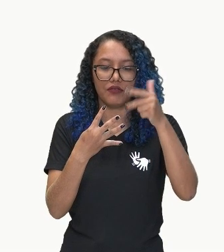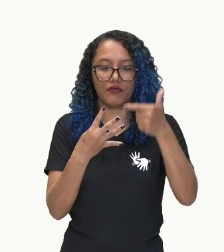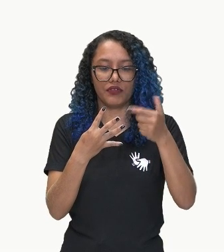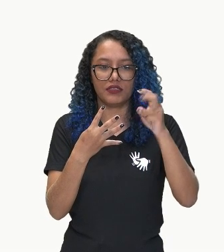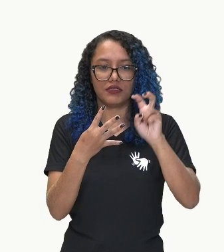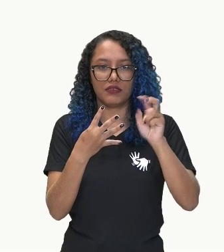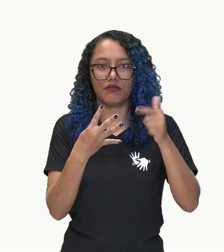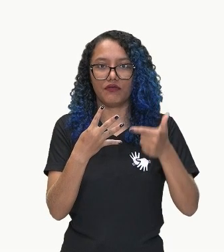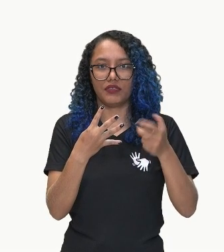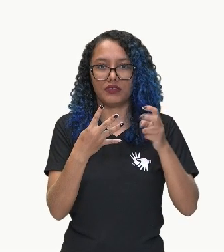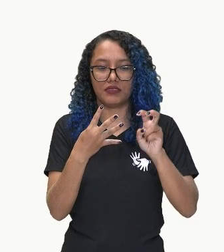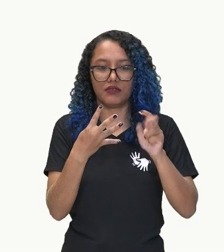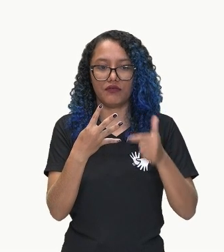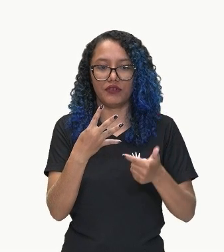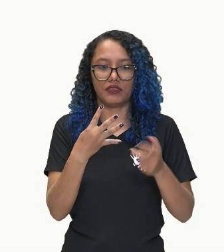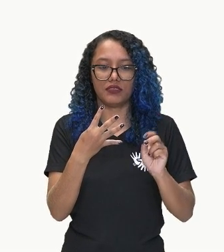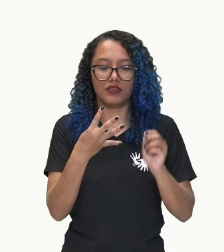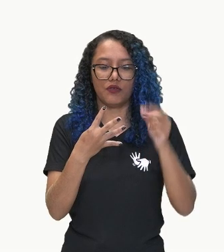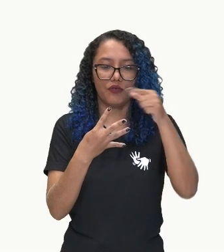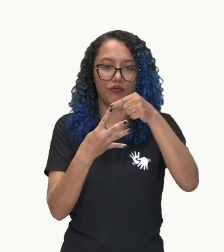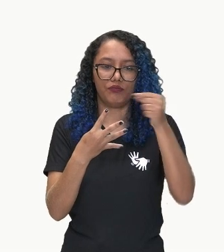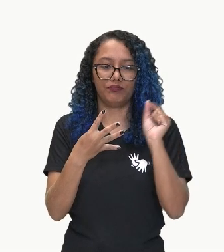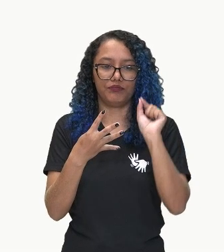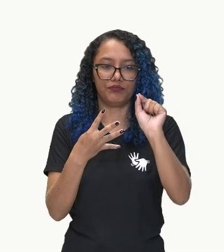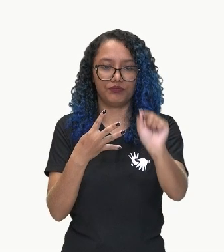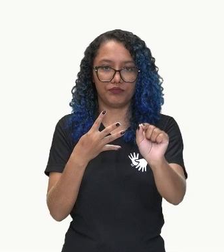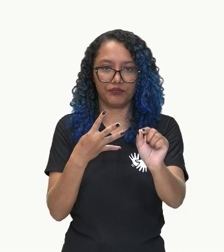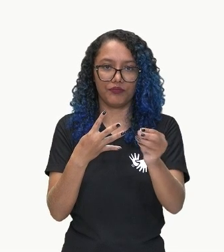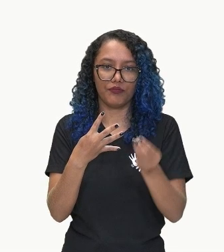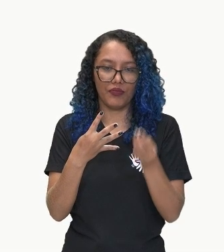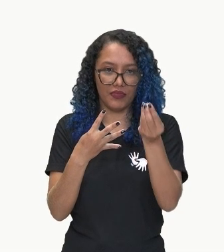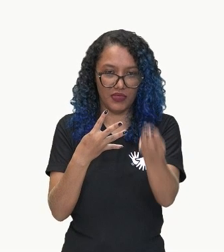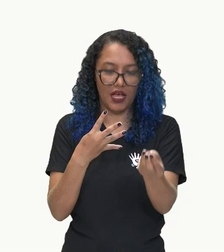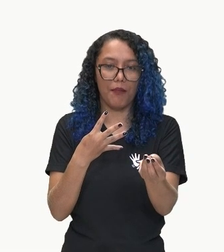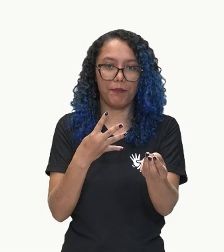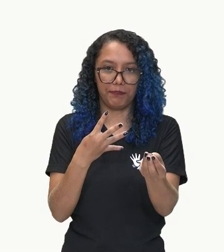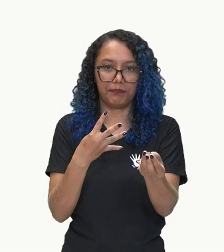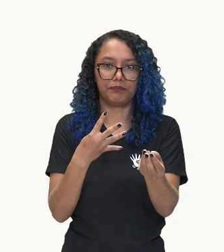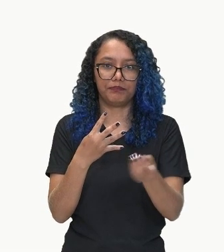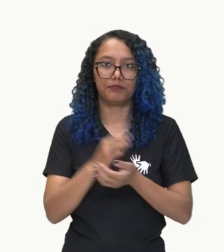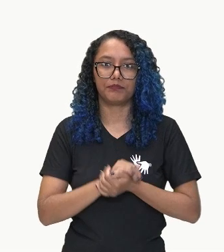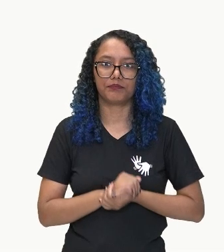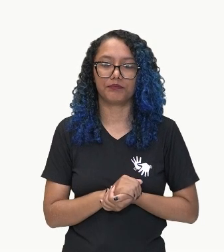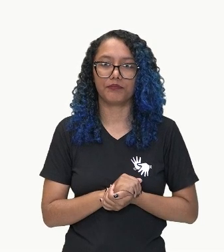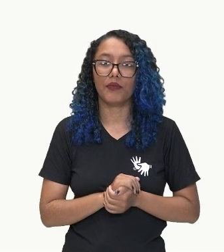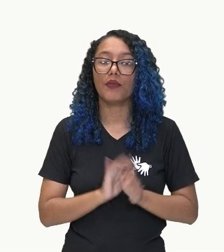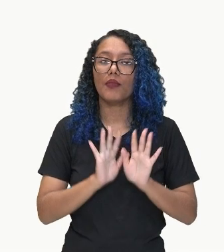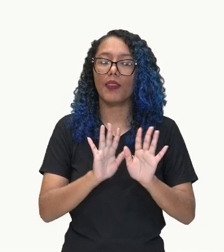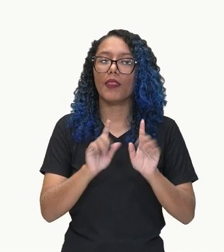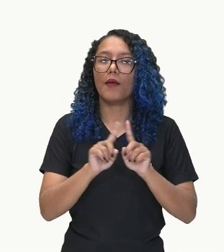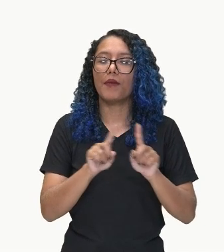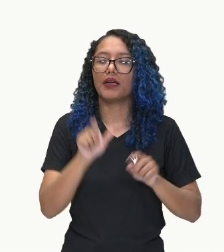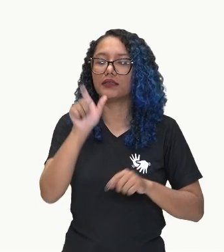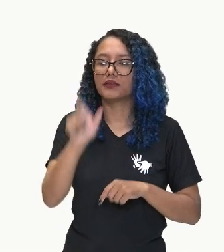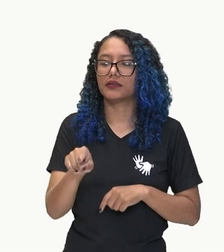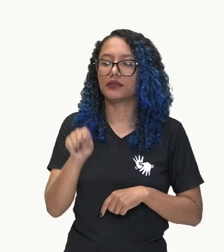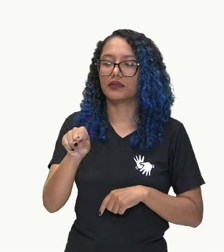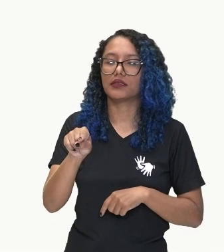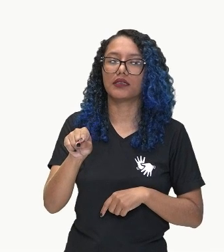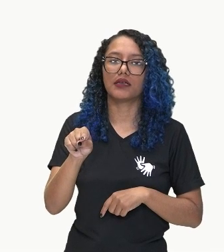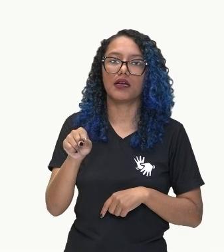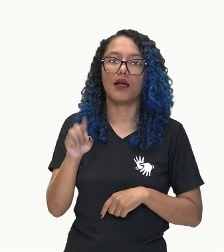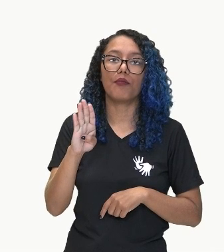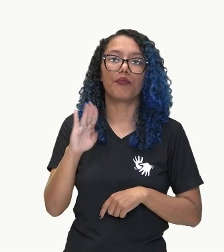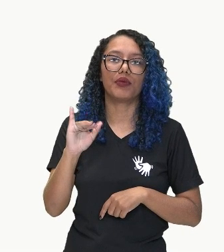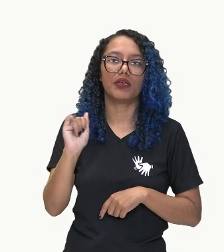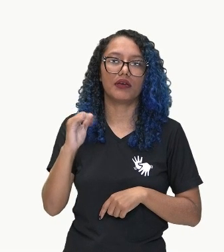sacou que o João vai receber 25 reais. Mas a Bianca, ela vai receber o que